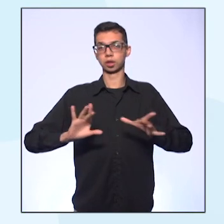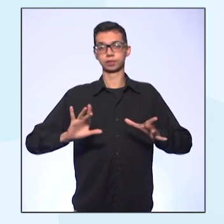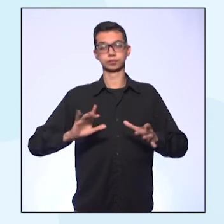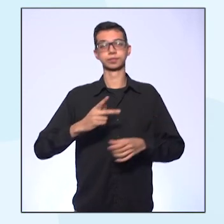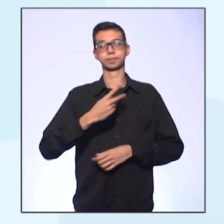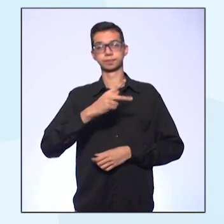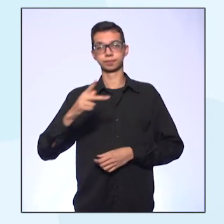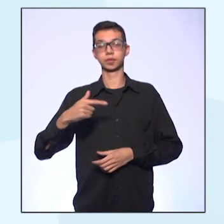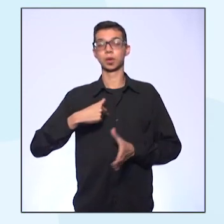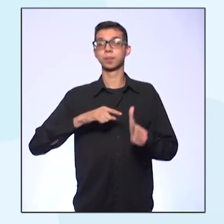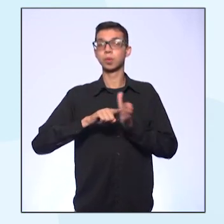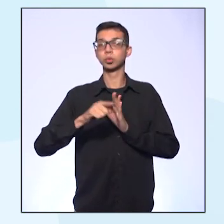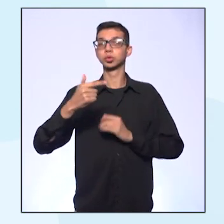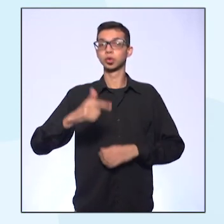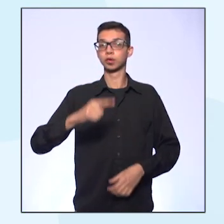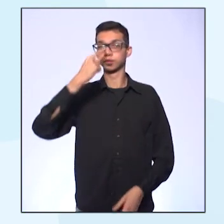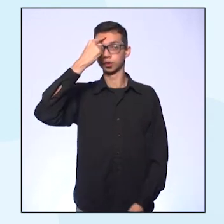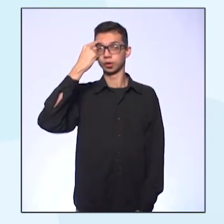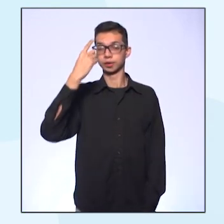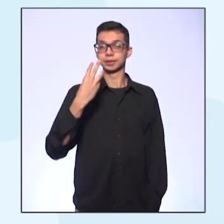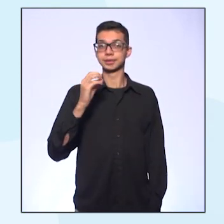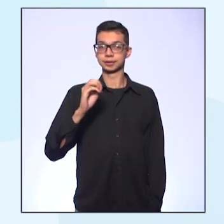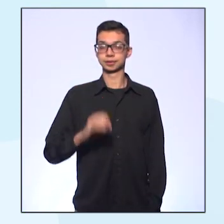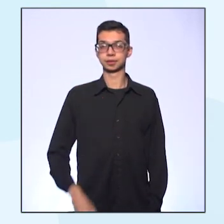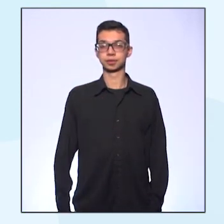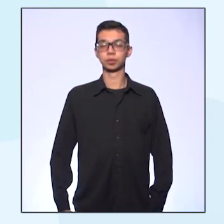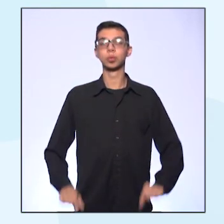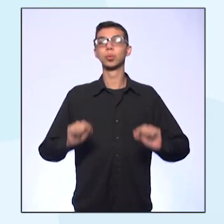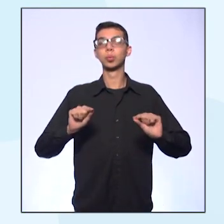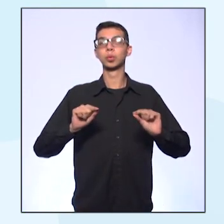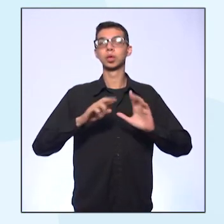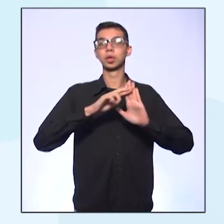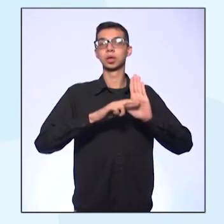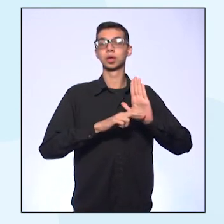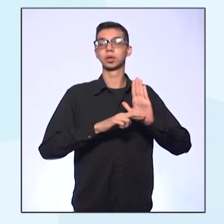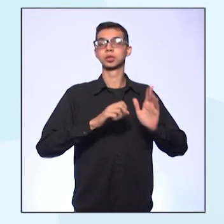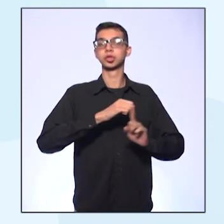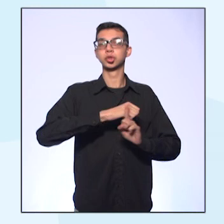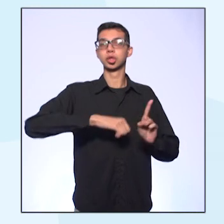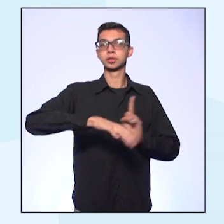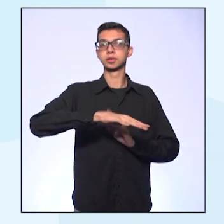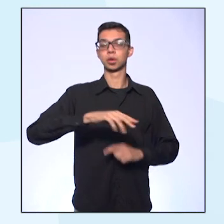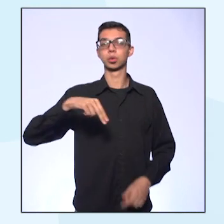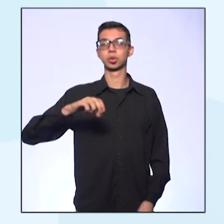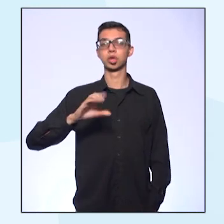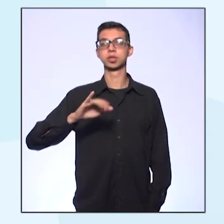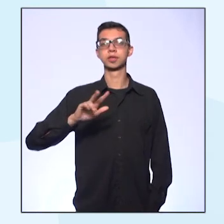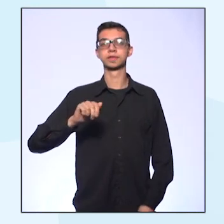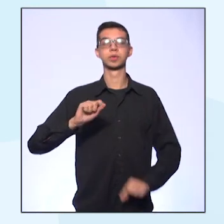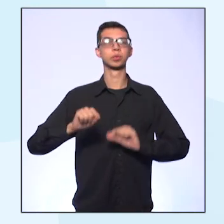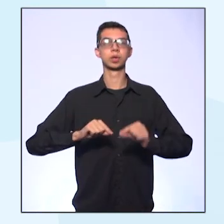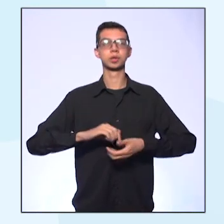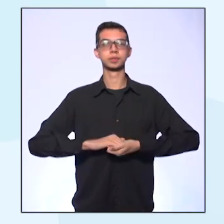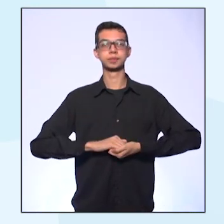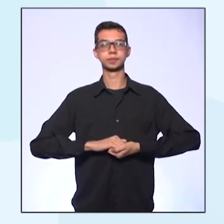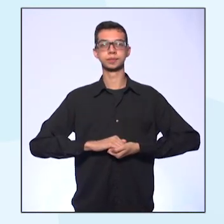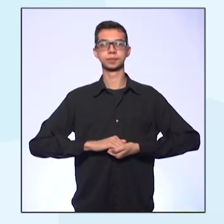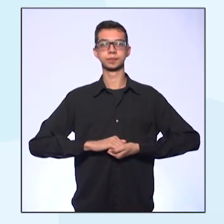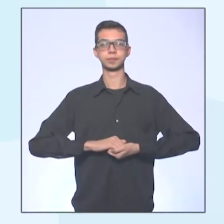vocês de novo, mais 30 segundinhos. O que são essas normas sociais nocivas?